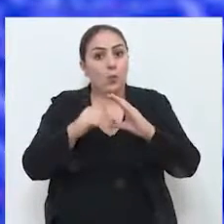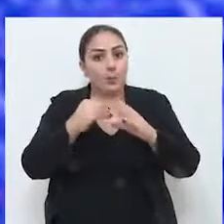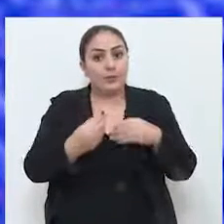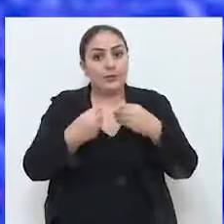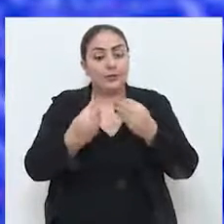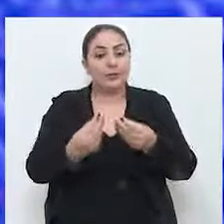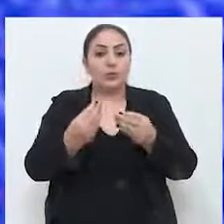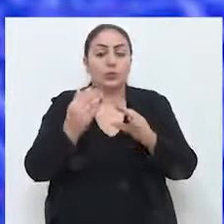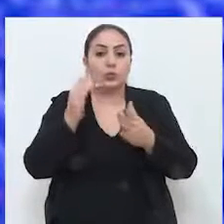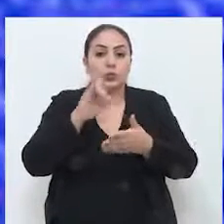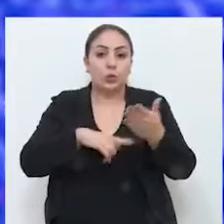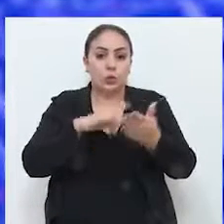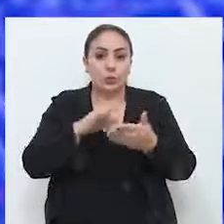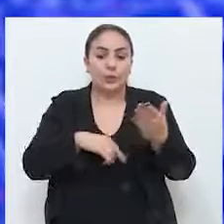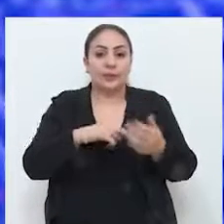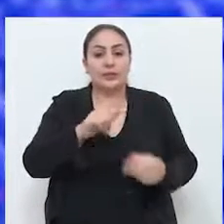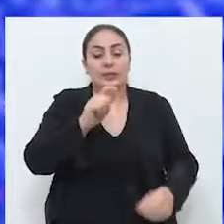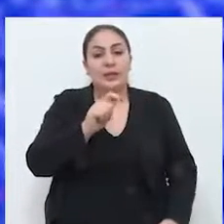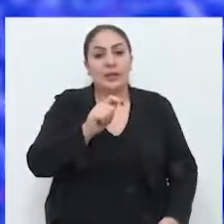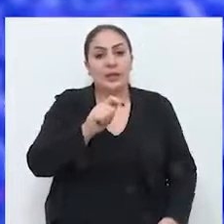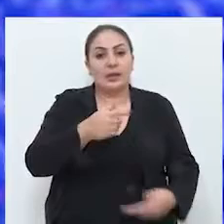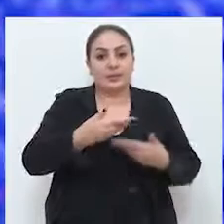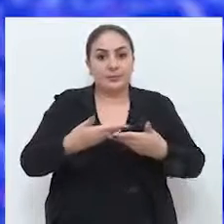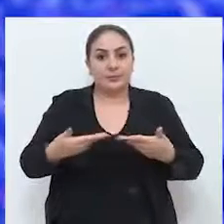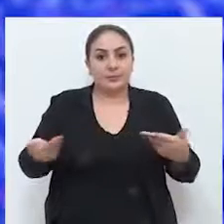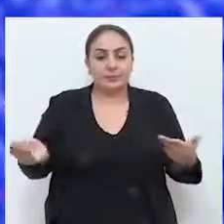para envio dos documentos é o